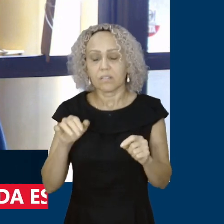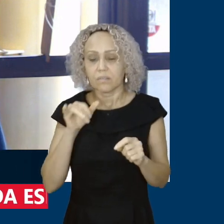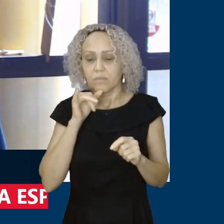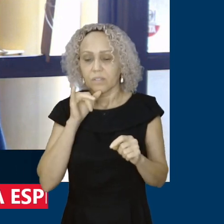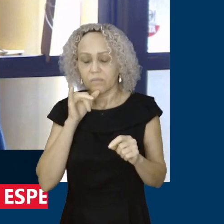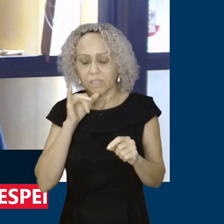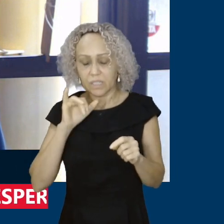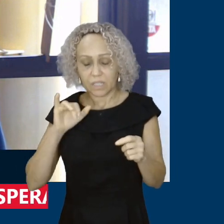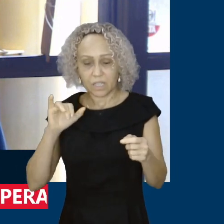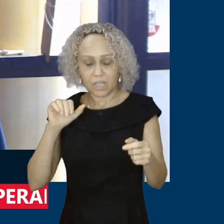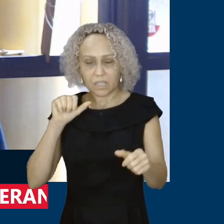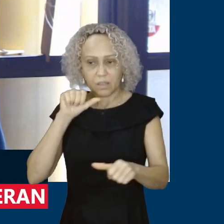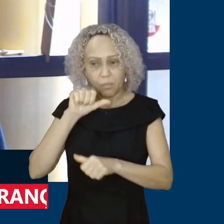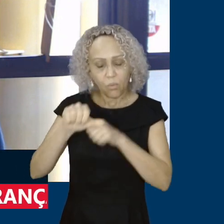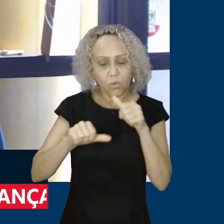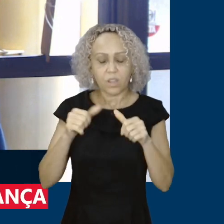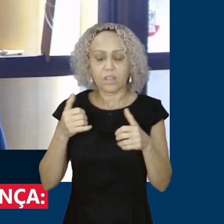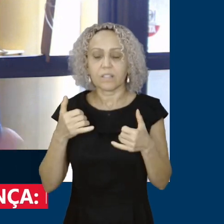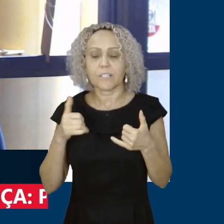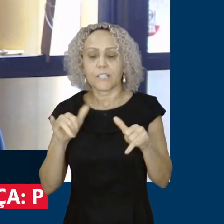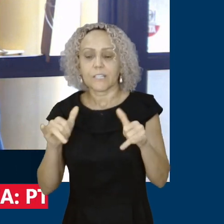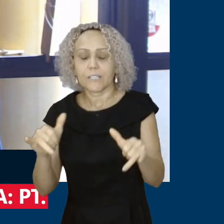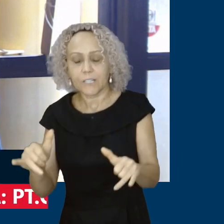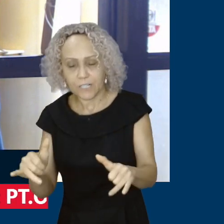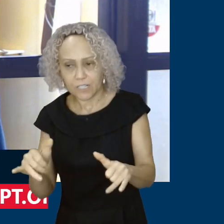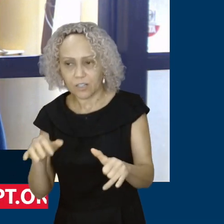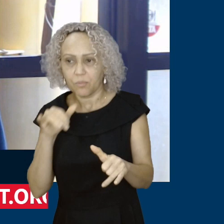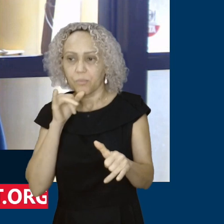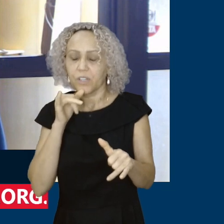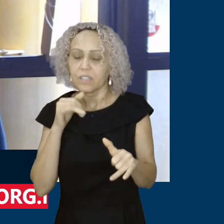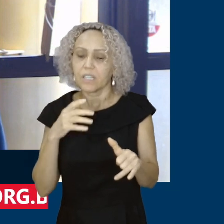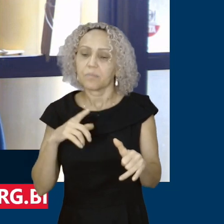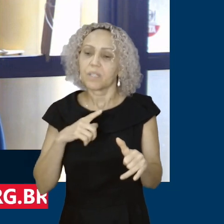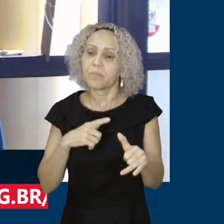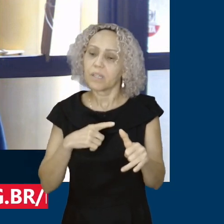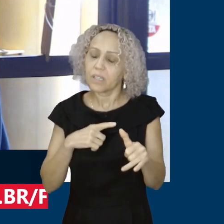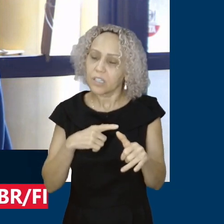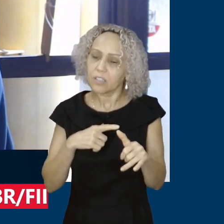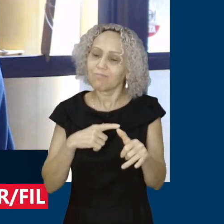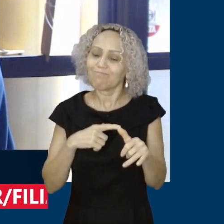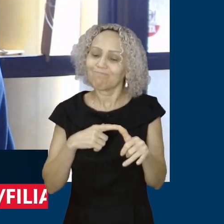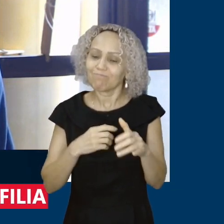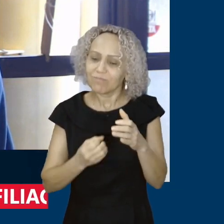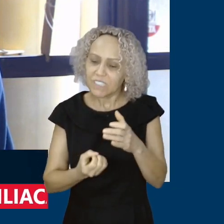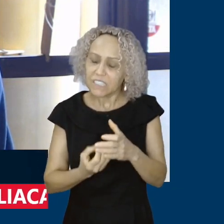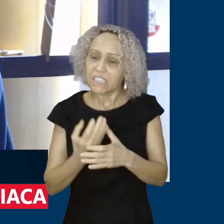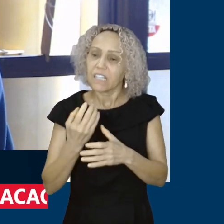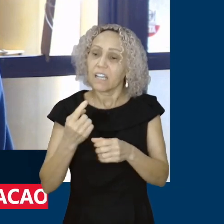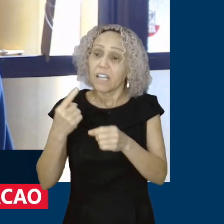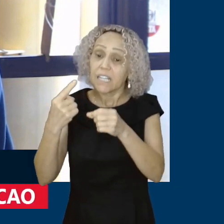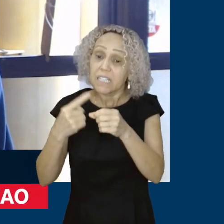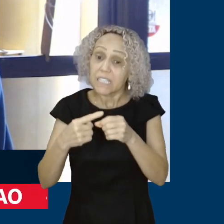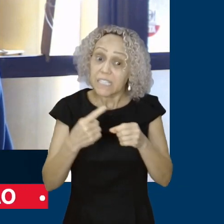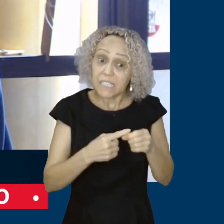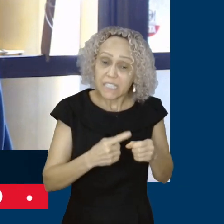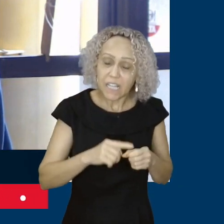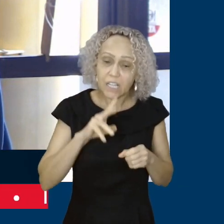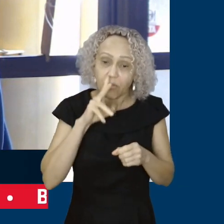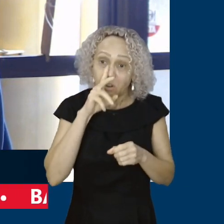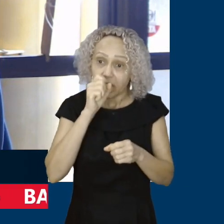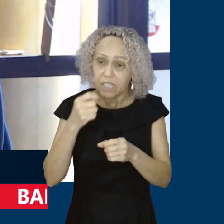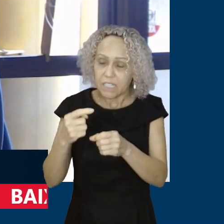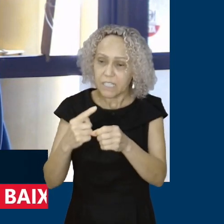mais resilientes frente aos desafios que nós vamos ter, dos impactos das